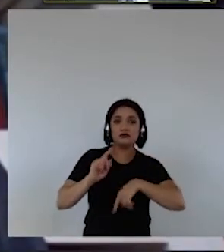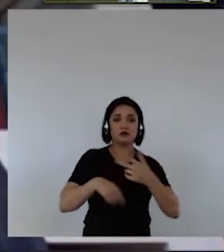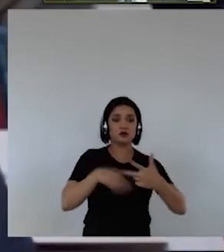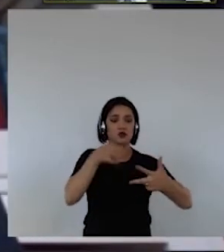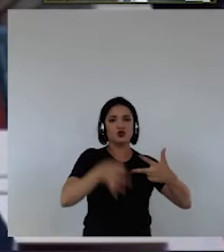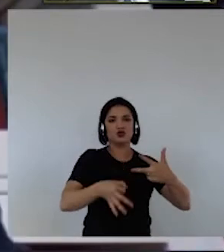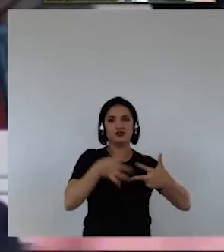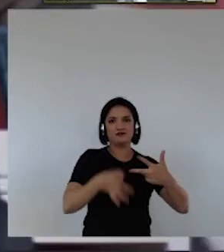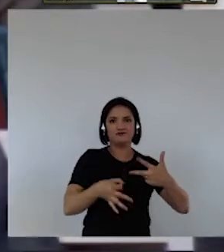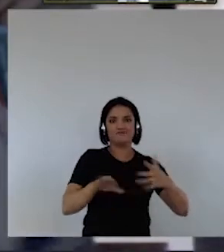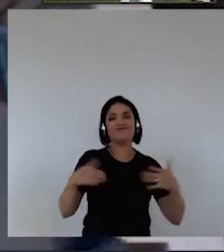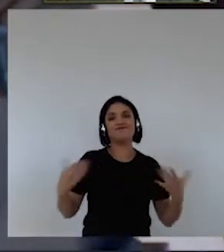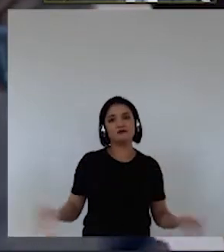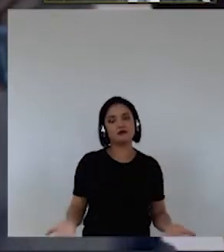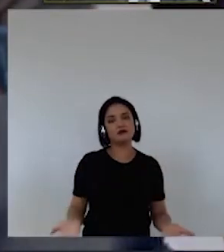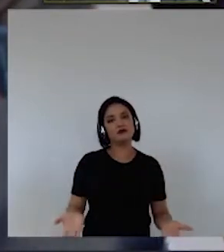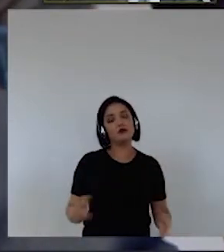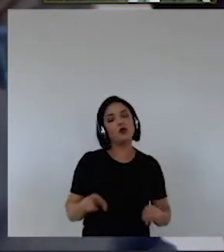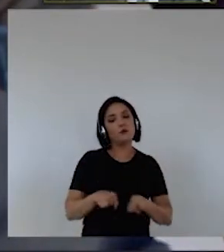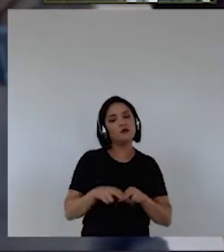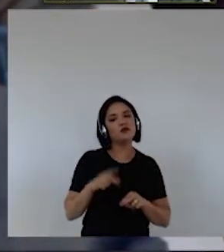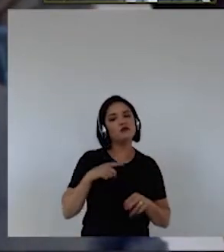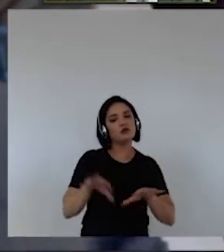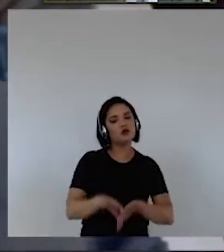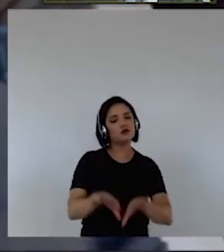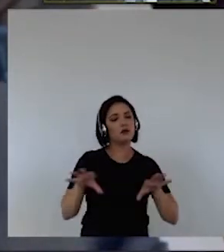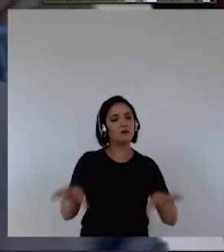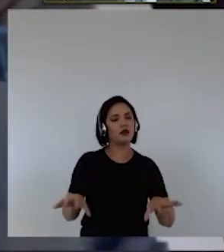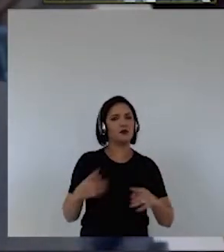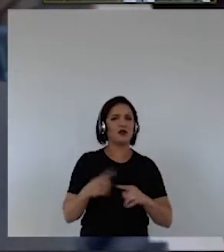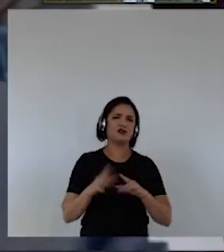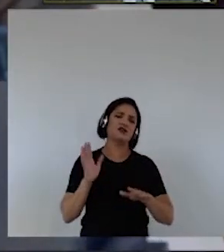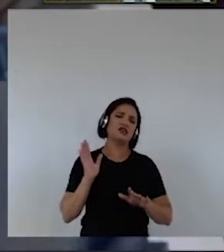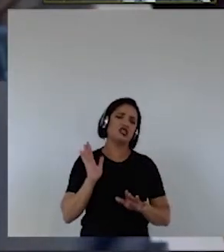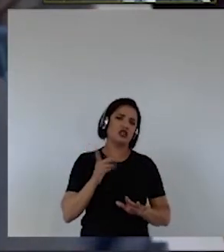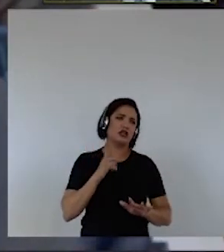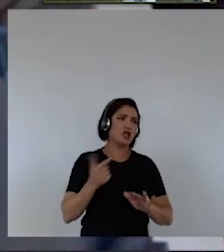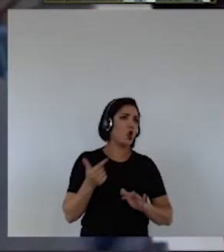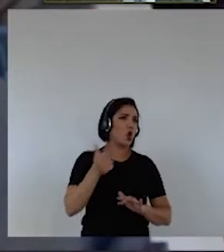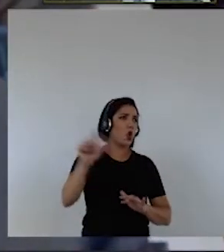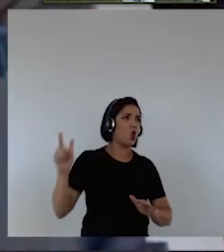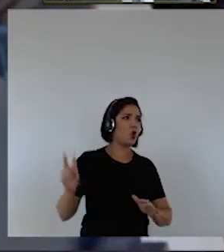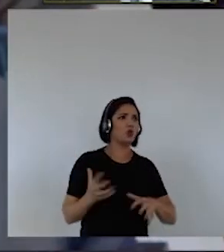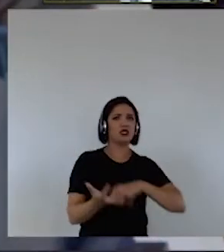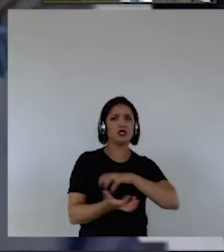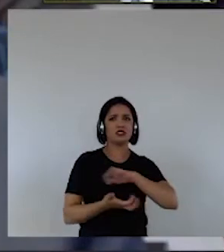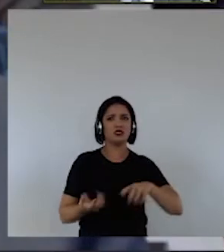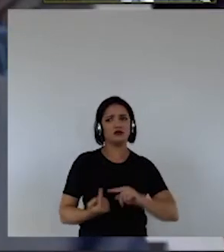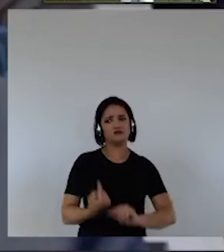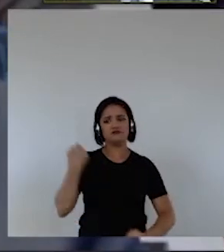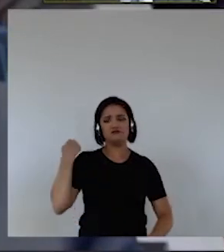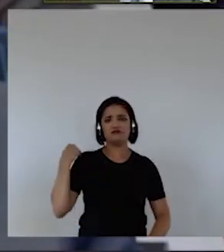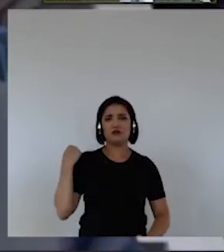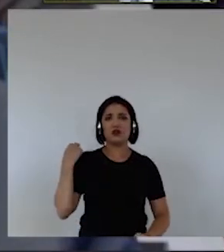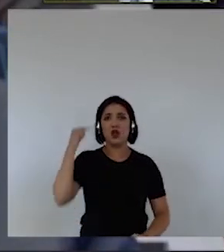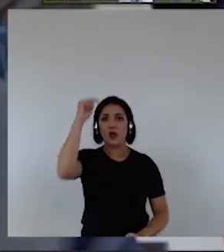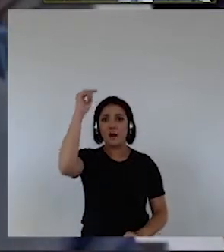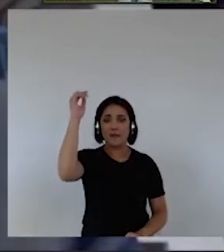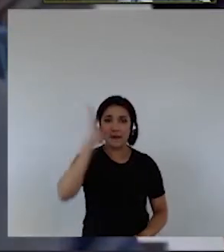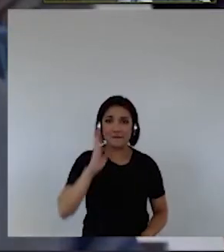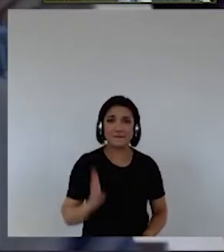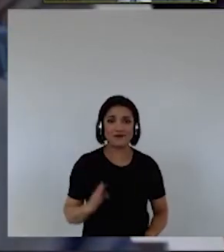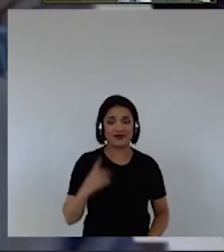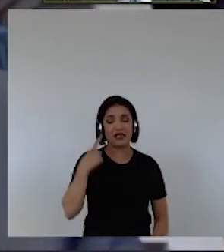jurisprudencial. E aí eu faço esse corte, porque a gente está acostumado em outras crises, infelizmente, desde que eu me entendo por gente, o Brasil,